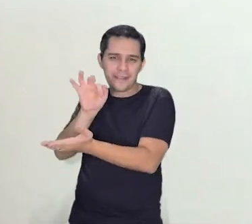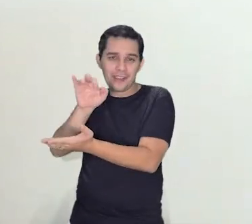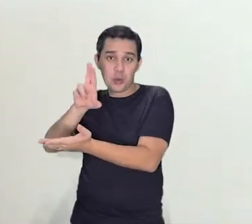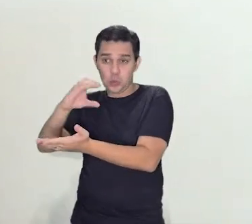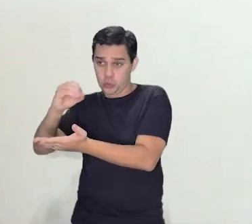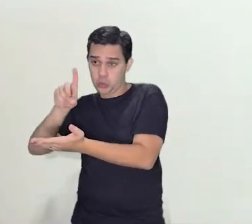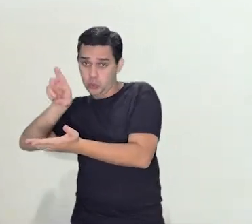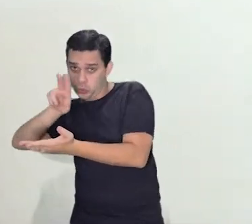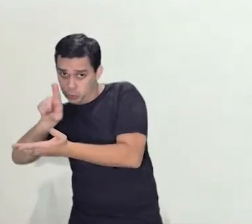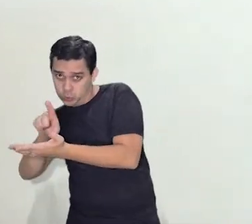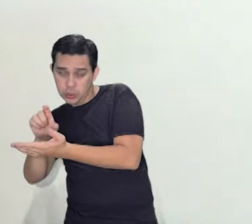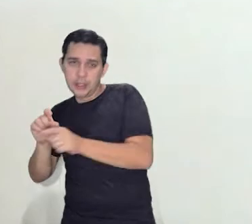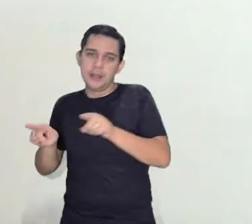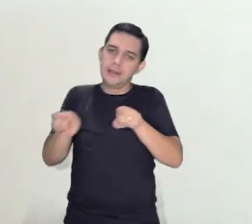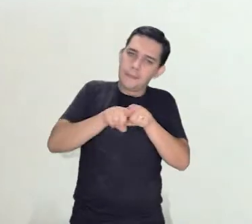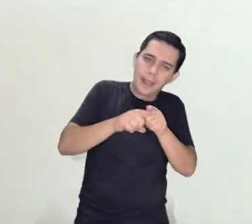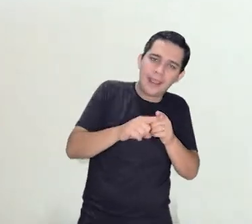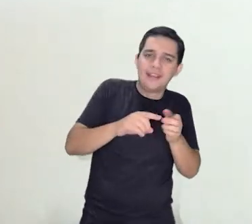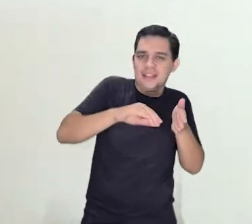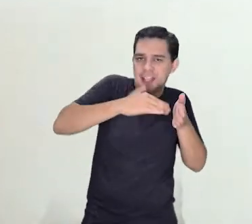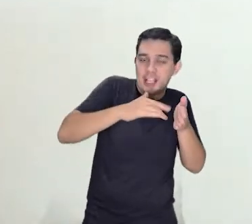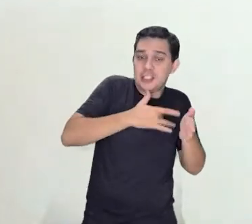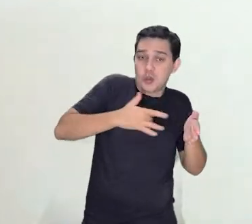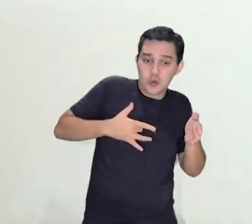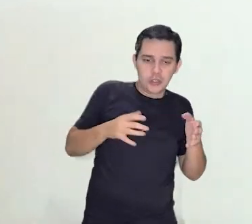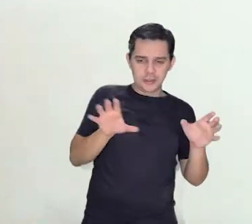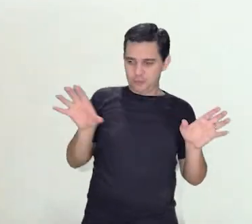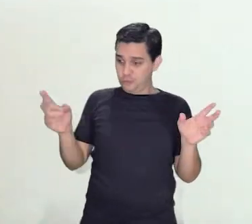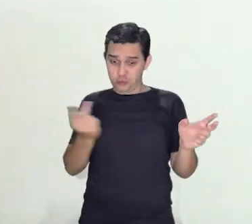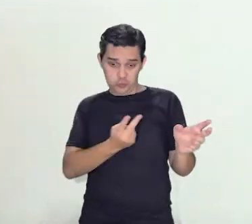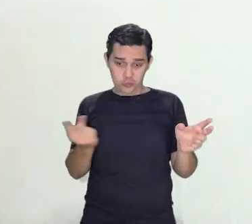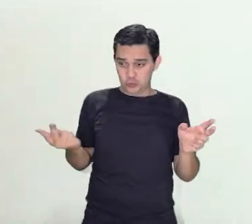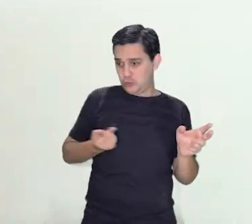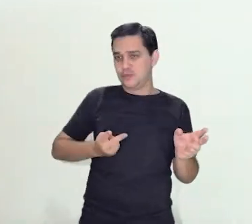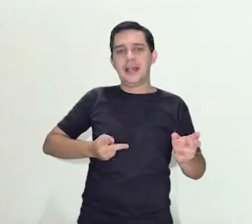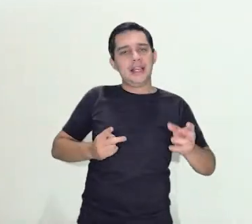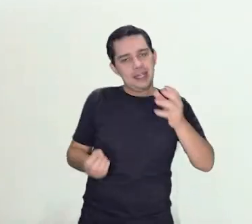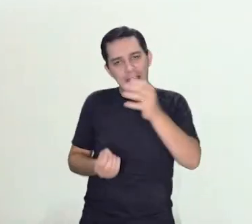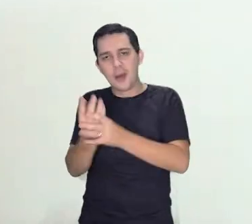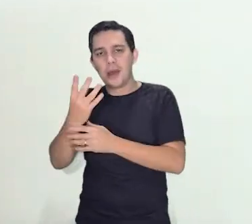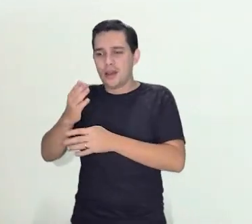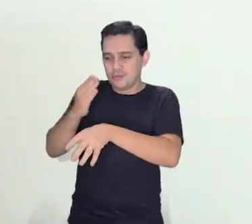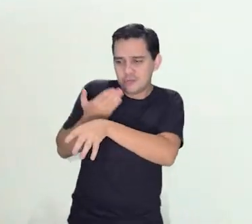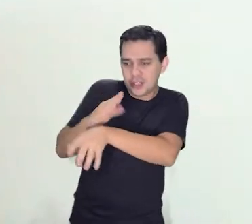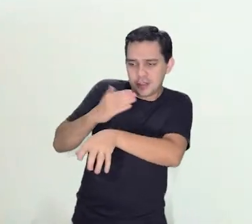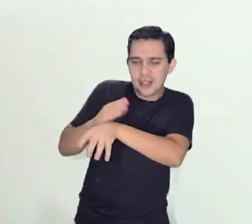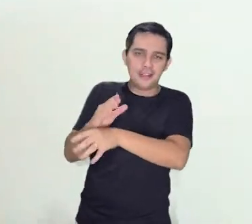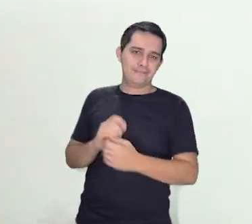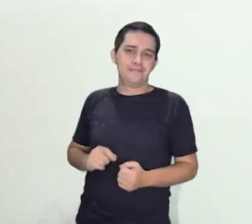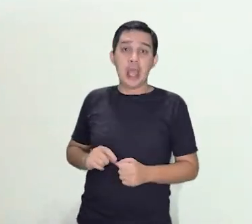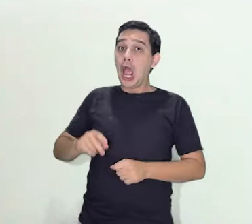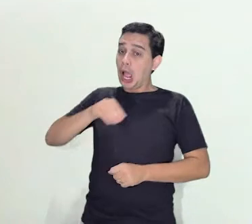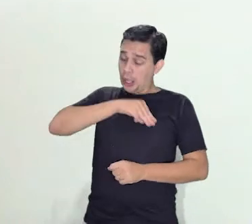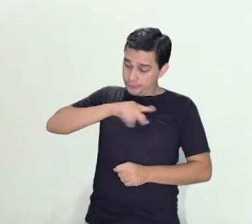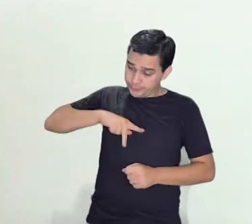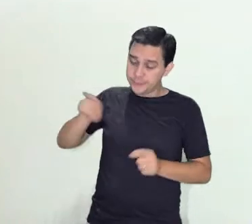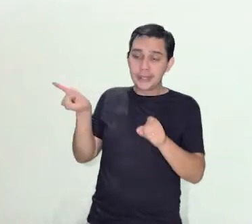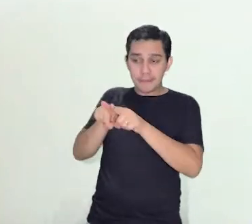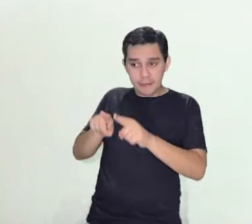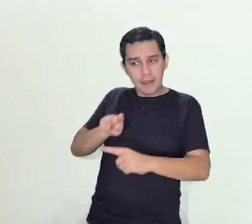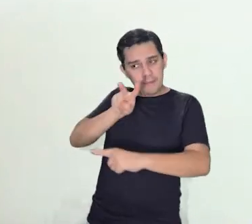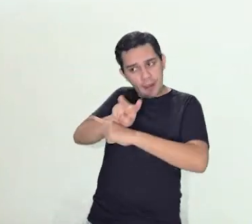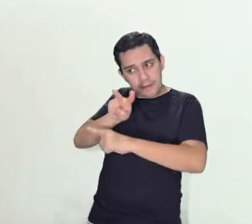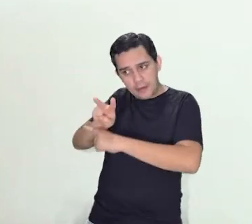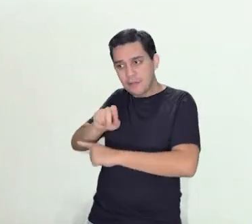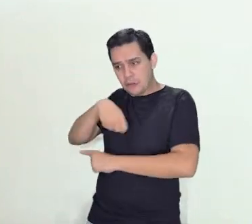Saúde para o desenvolvimento dessa oficina, para o grupo de trabalho. E o Ministério Público vai acompanhar a criação do